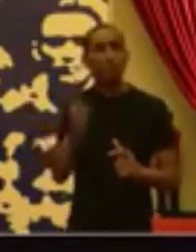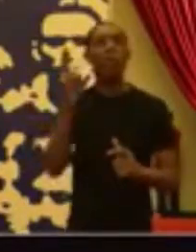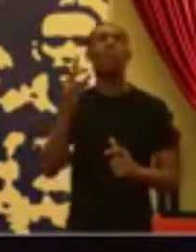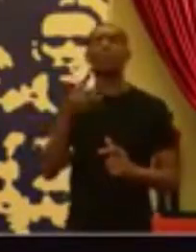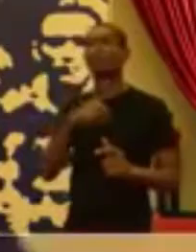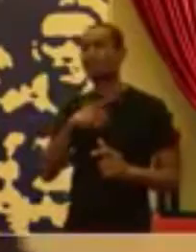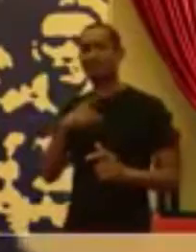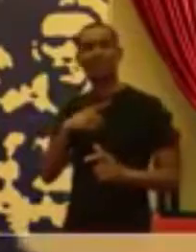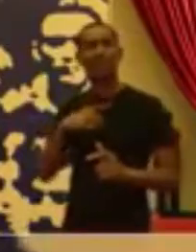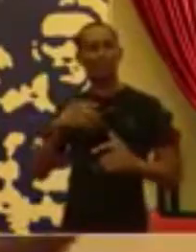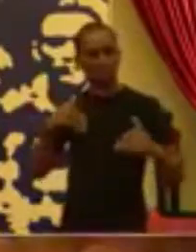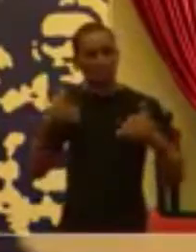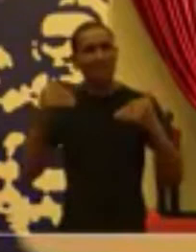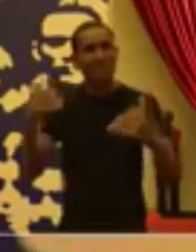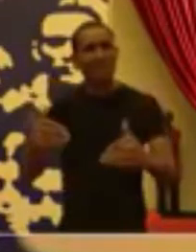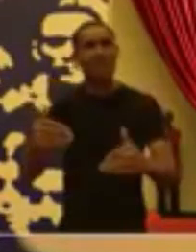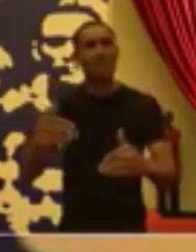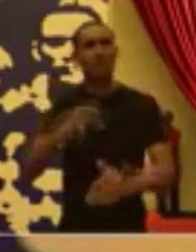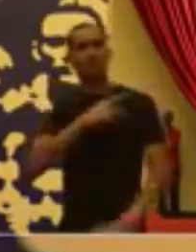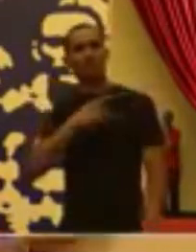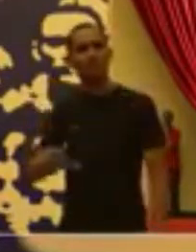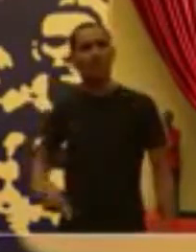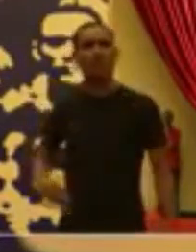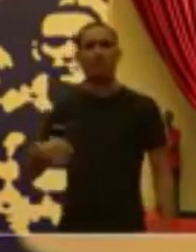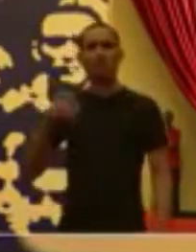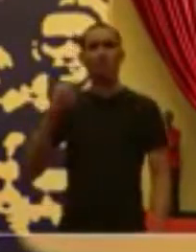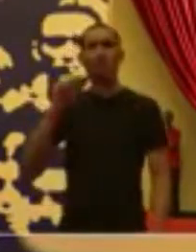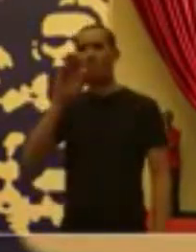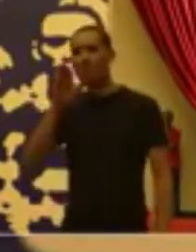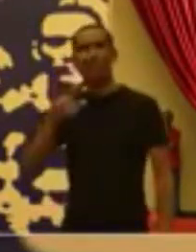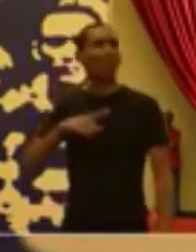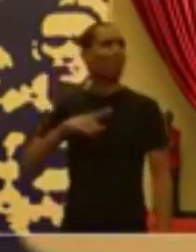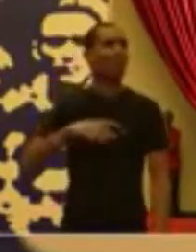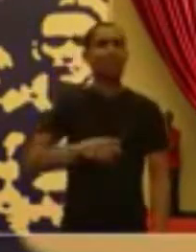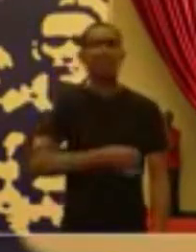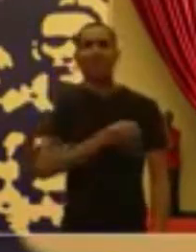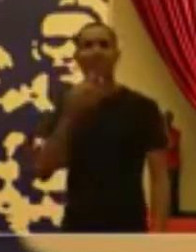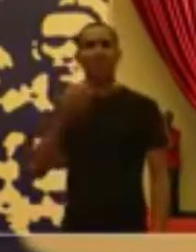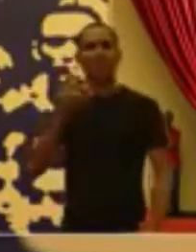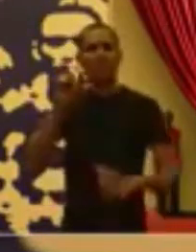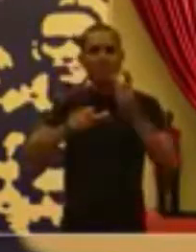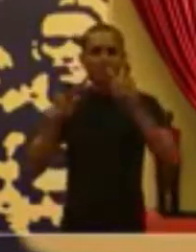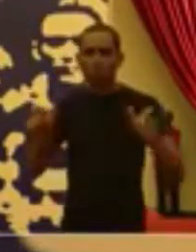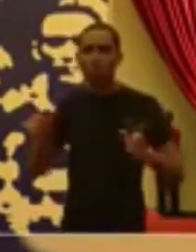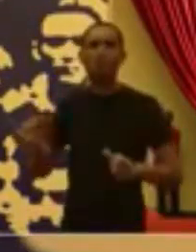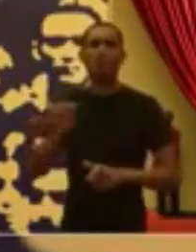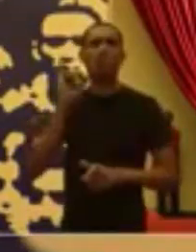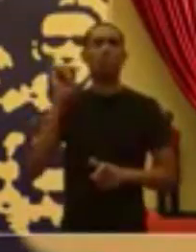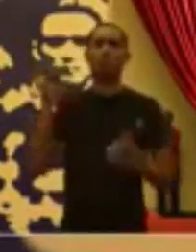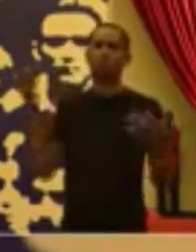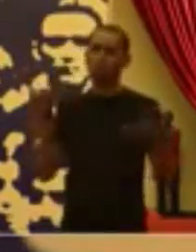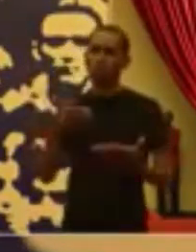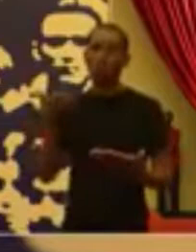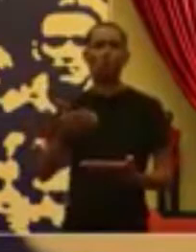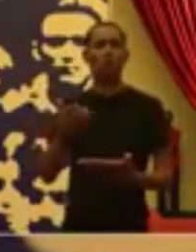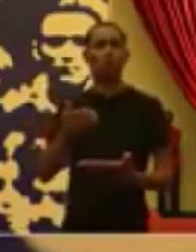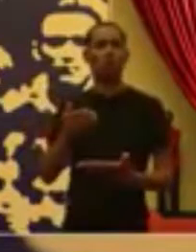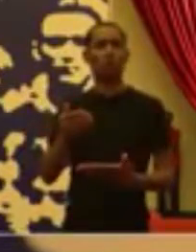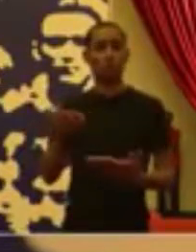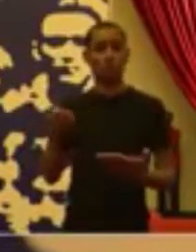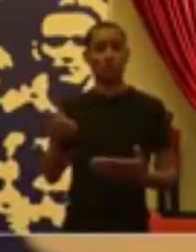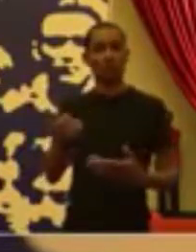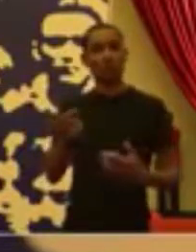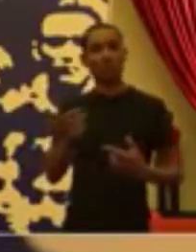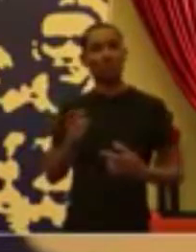da OAB, ter aqui Hermínia. Se eu for citar nomes aqui que são exemplos e um ícone de que é defender a